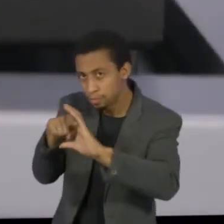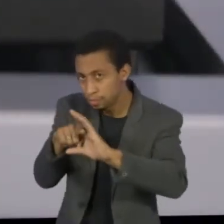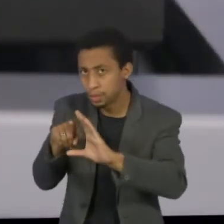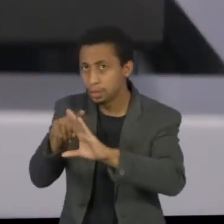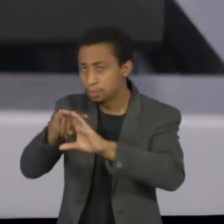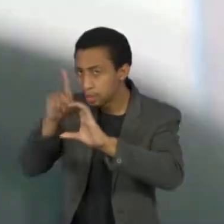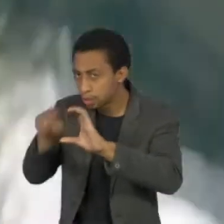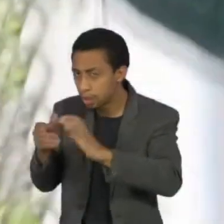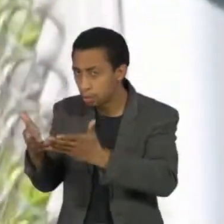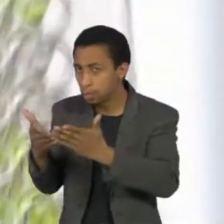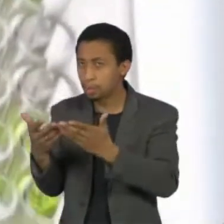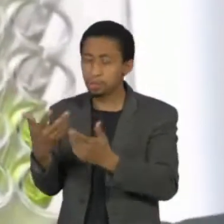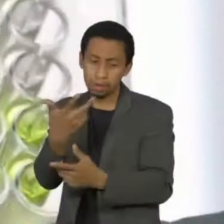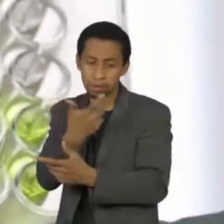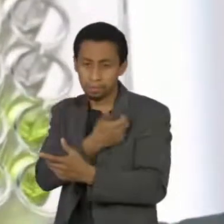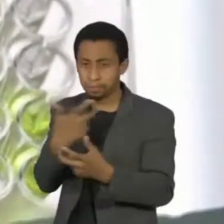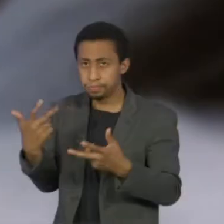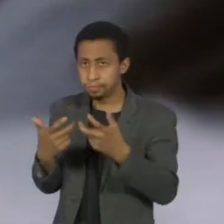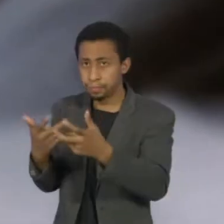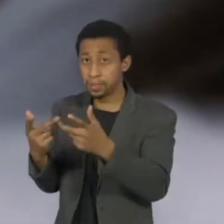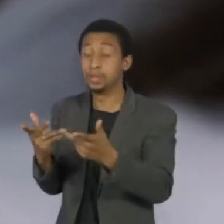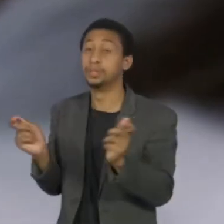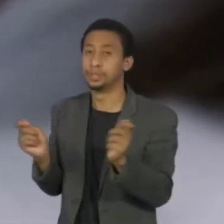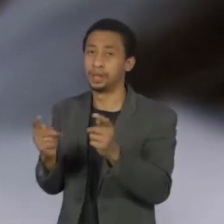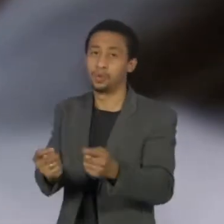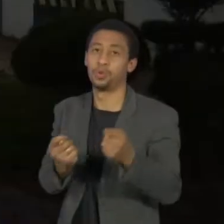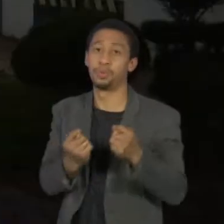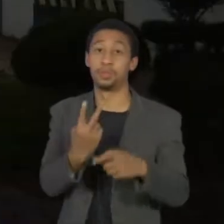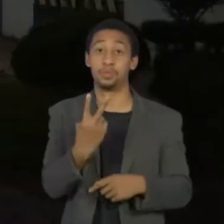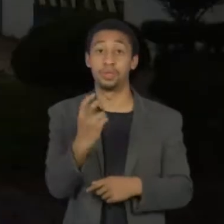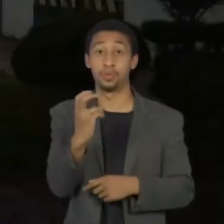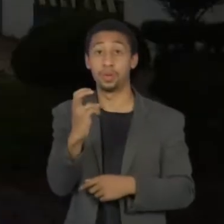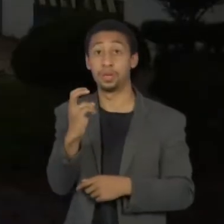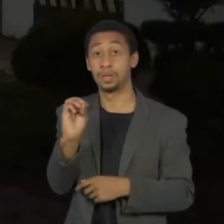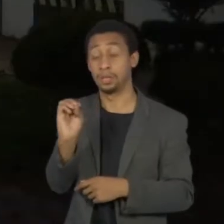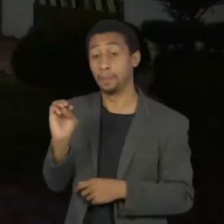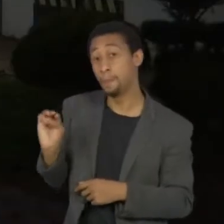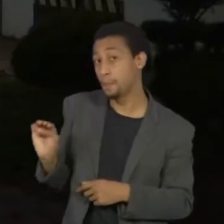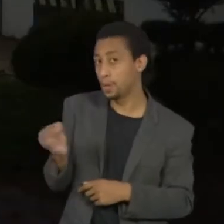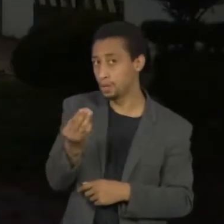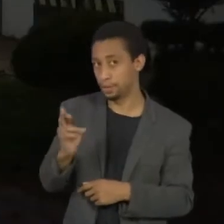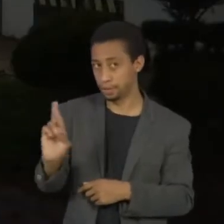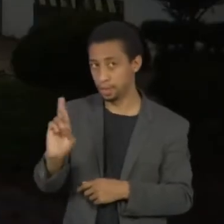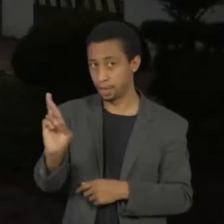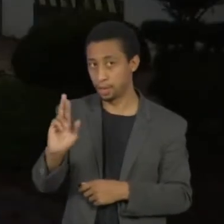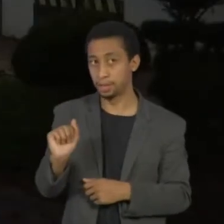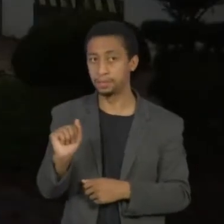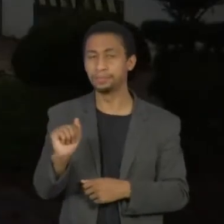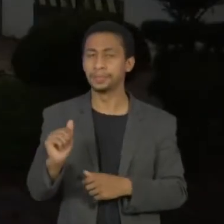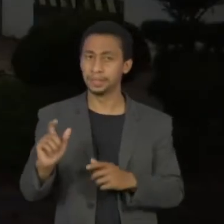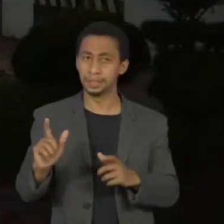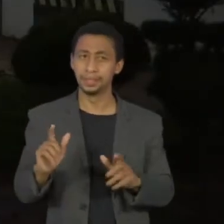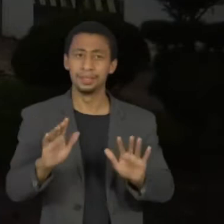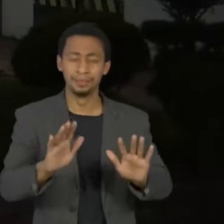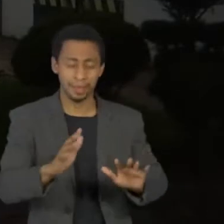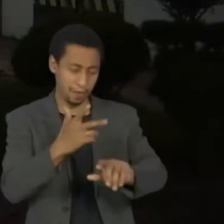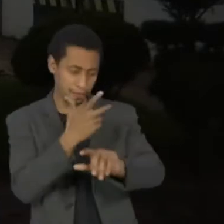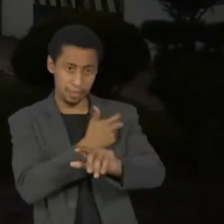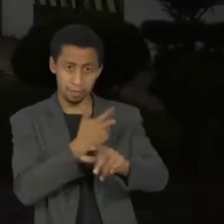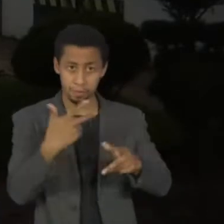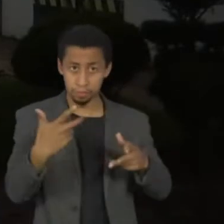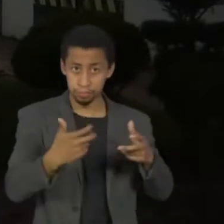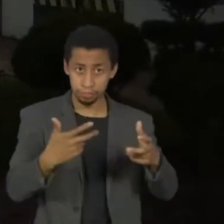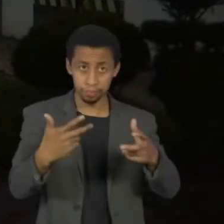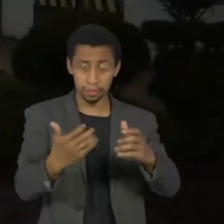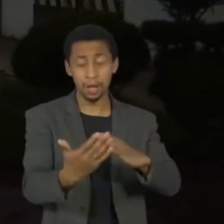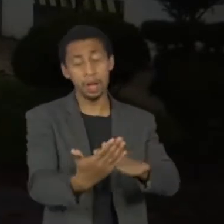proteção por vacina gera economia de 250 milhões de reais. Apesar de todos os enormes benefícios proporcionados pela vacinação